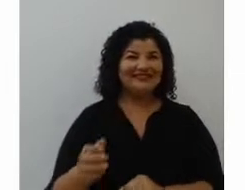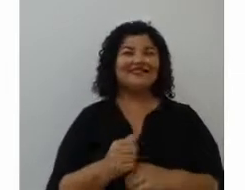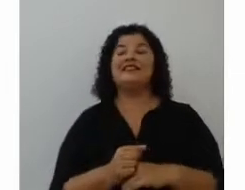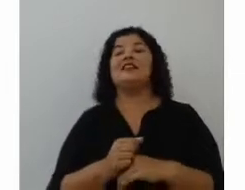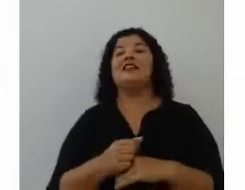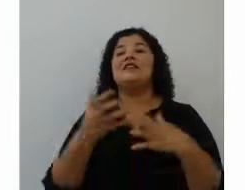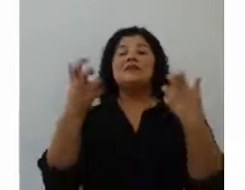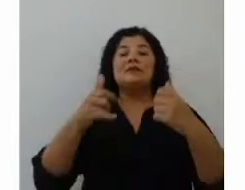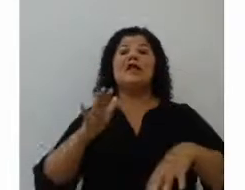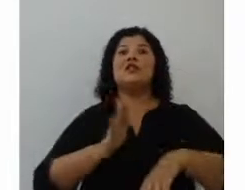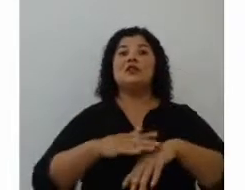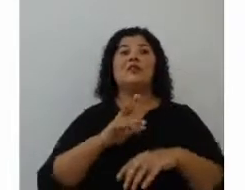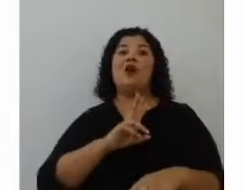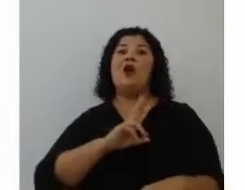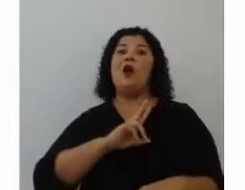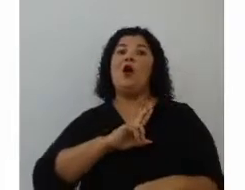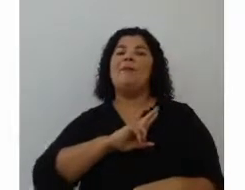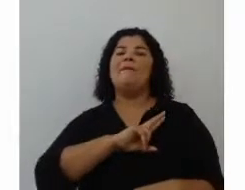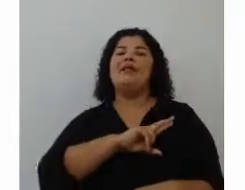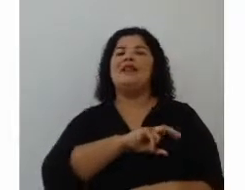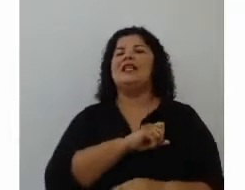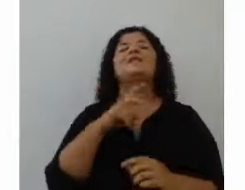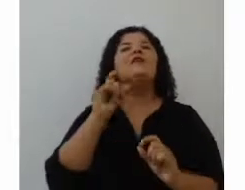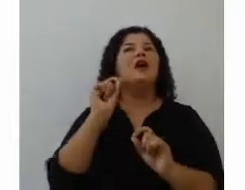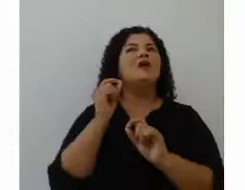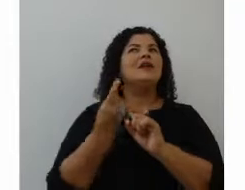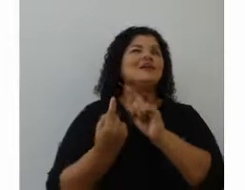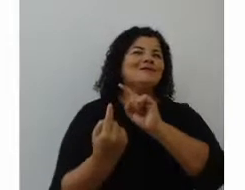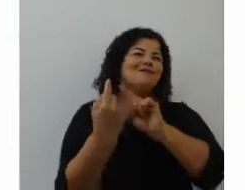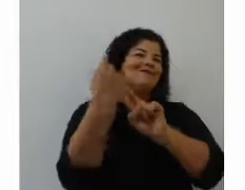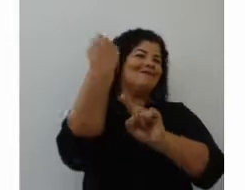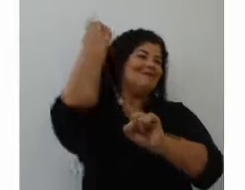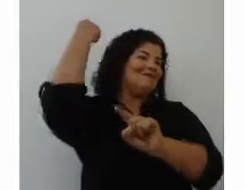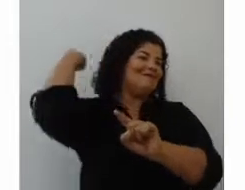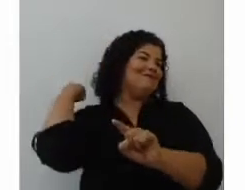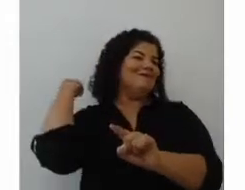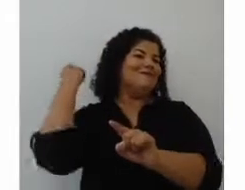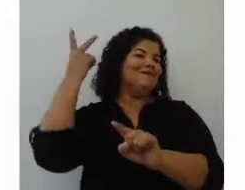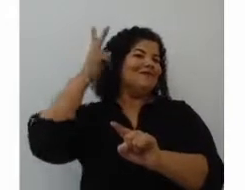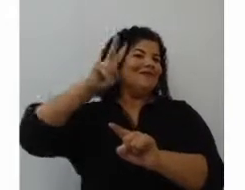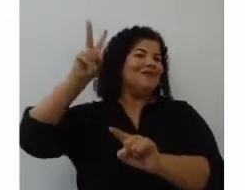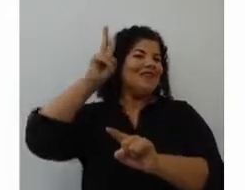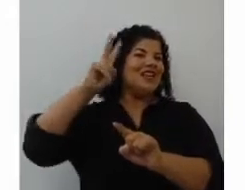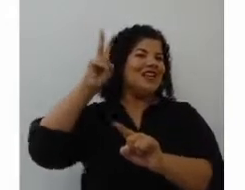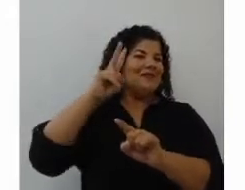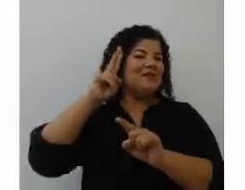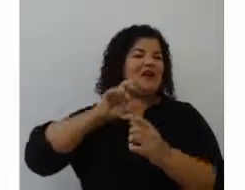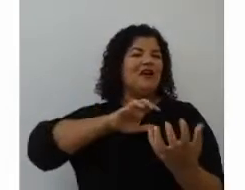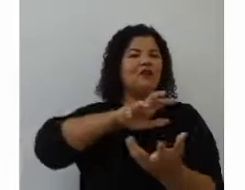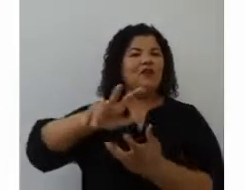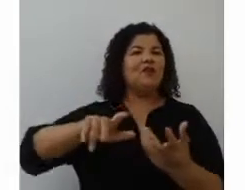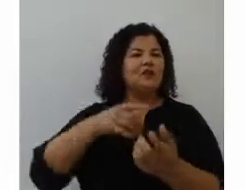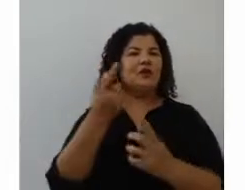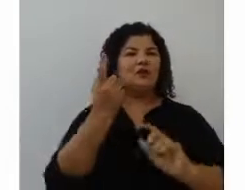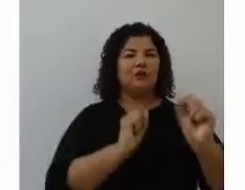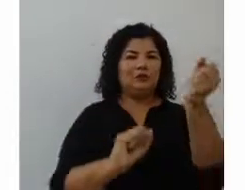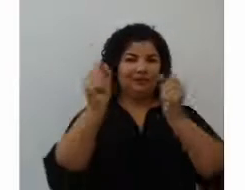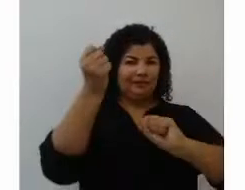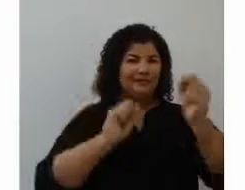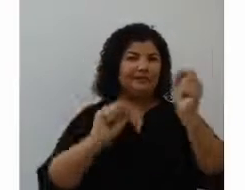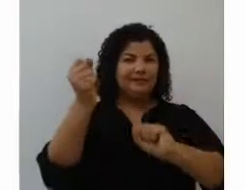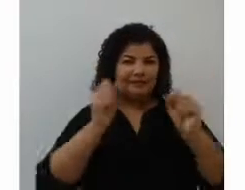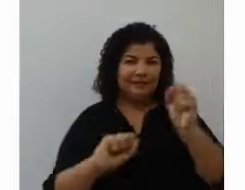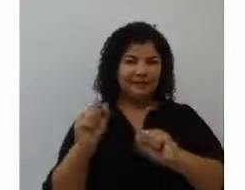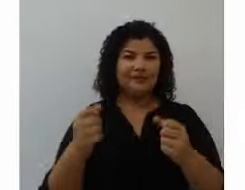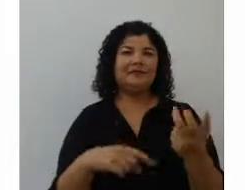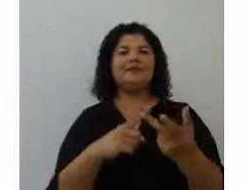falar de romantismo a gente vai ter que fazer uma viagem. E agora a gente vai falar da Revolução Industrial.